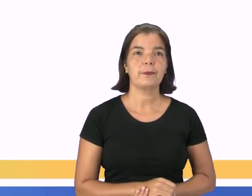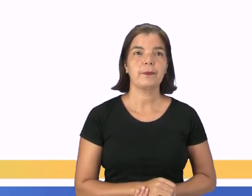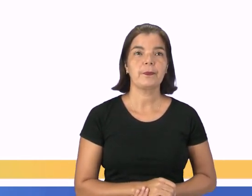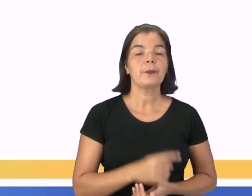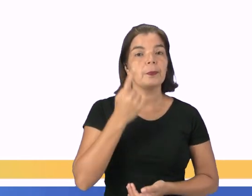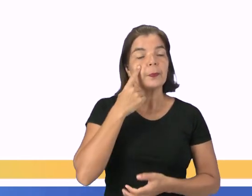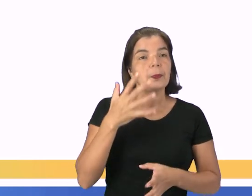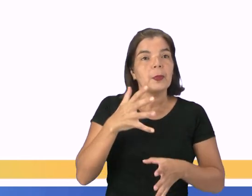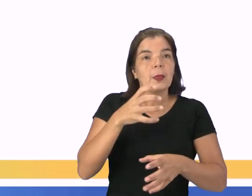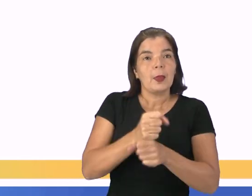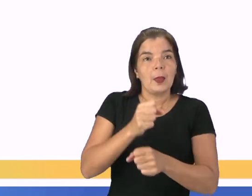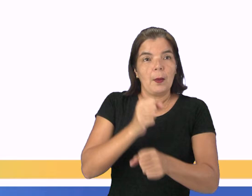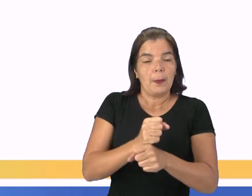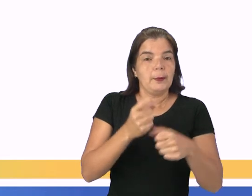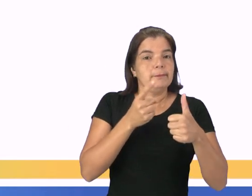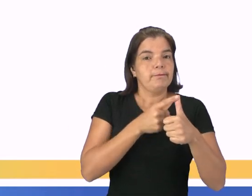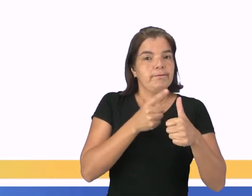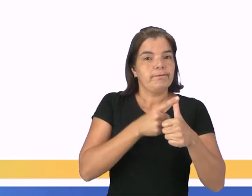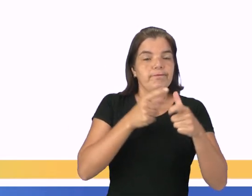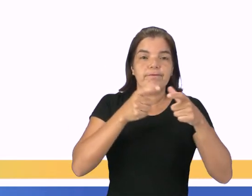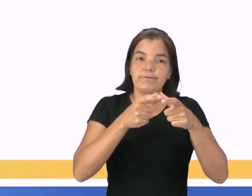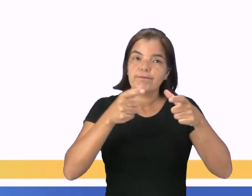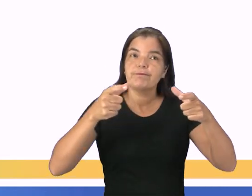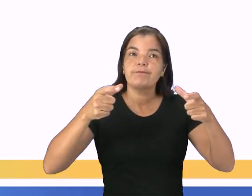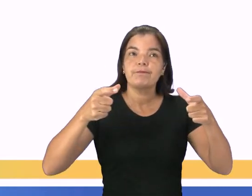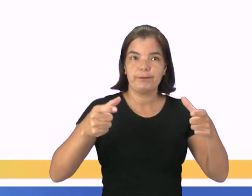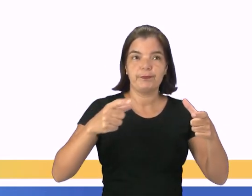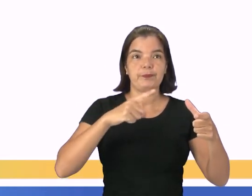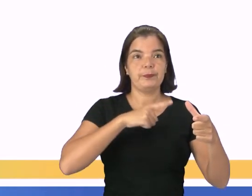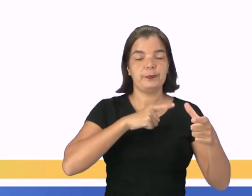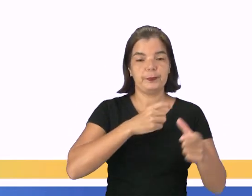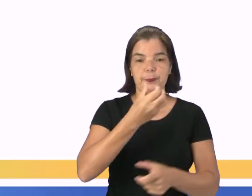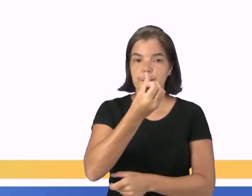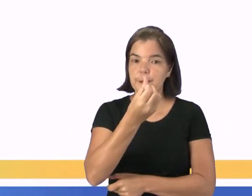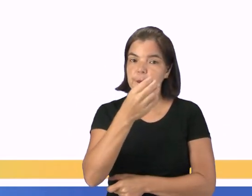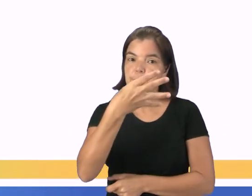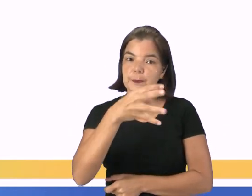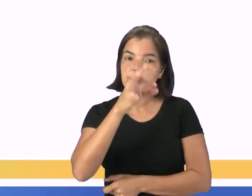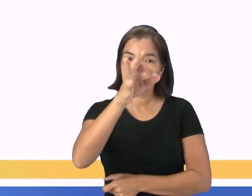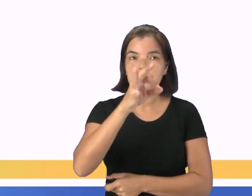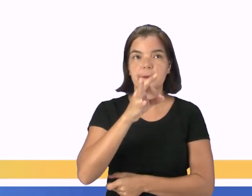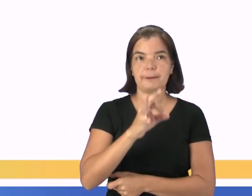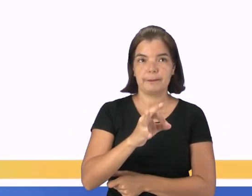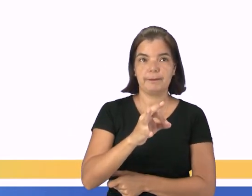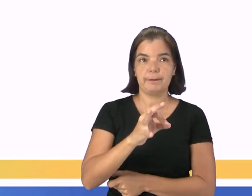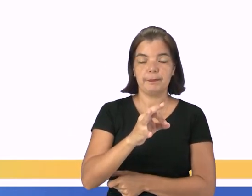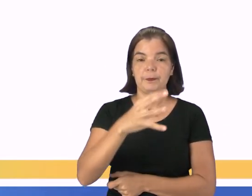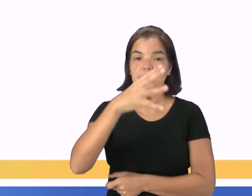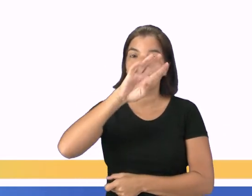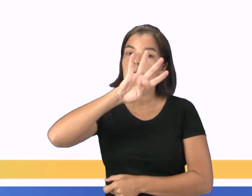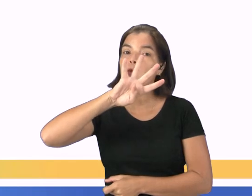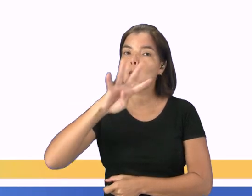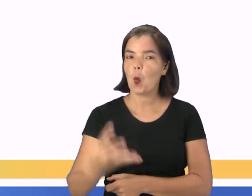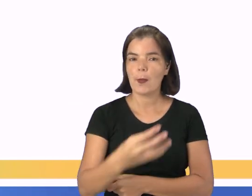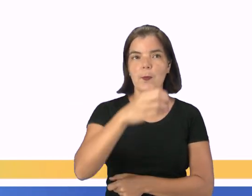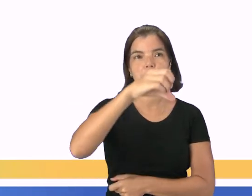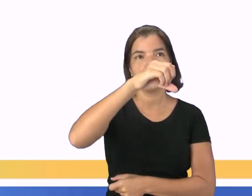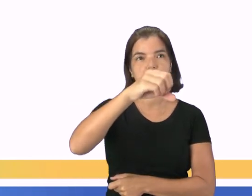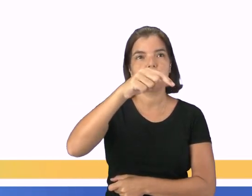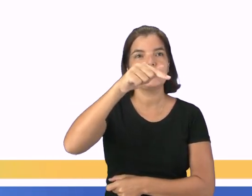2008. Então, para isso, precisaremos aí resolver, né, uma questão envolvendo porcentagem. Então, vamos lá para a